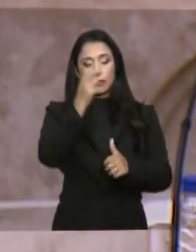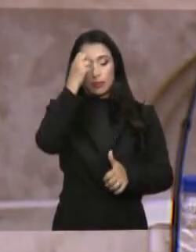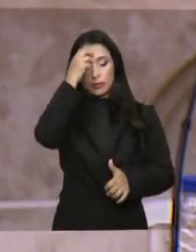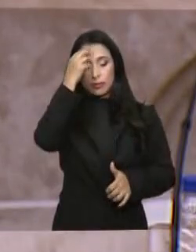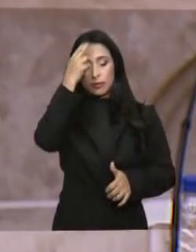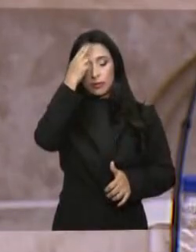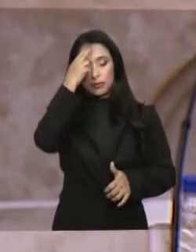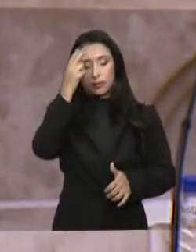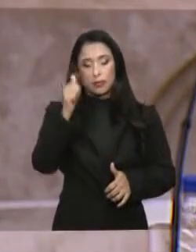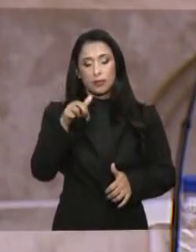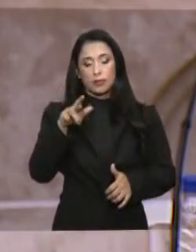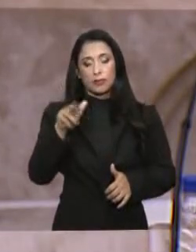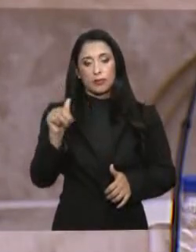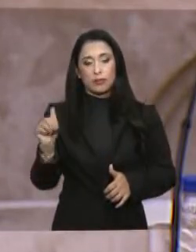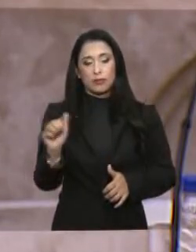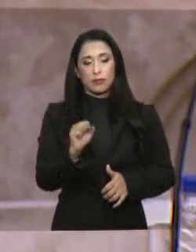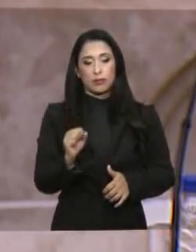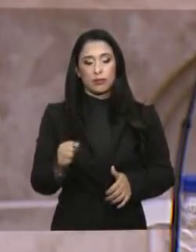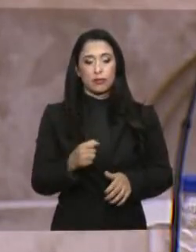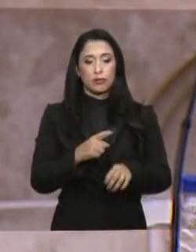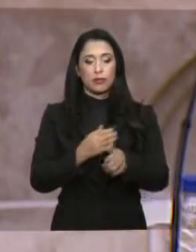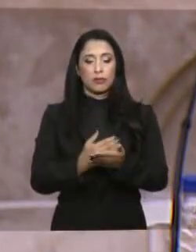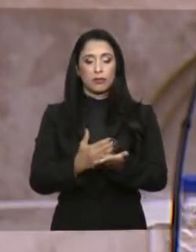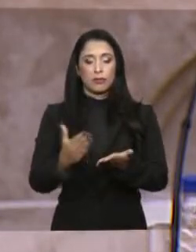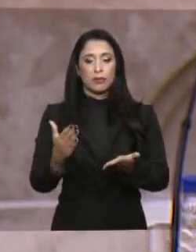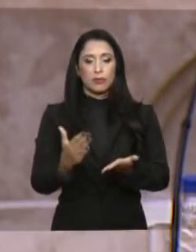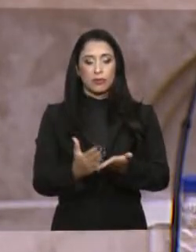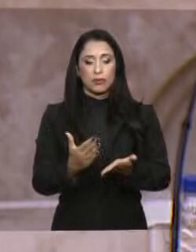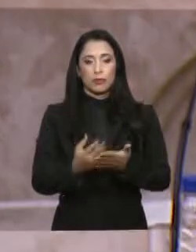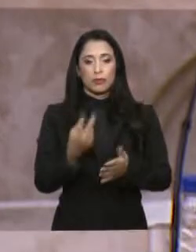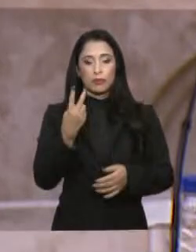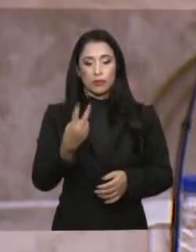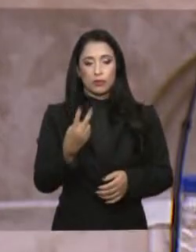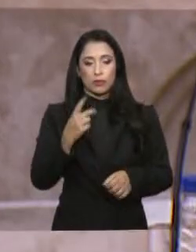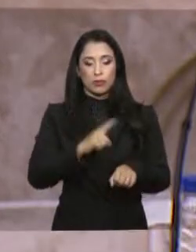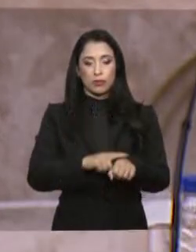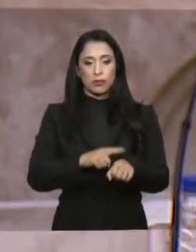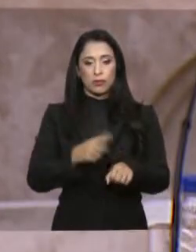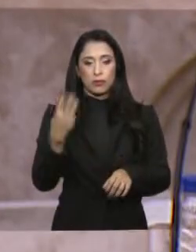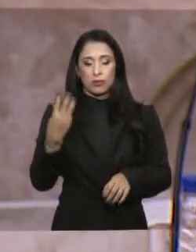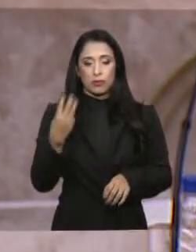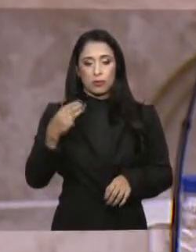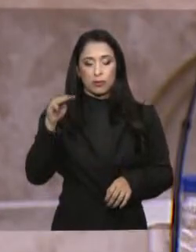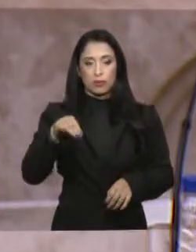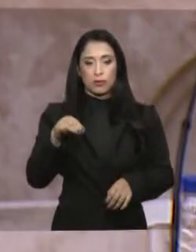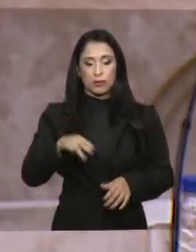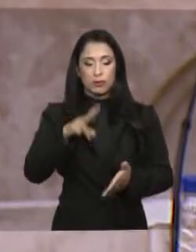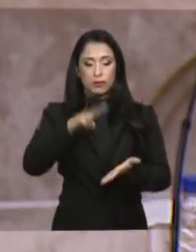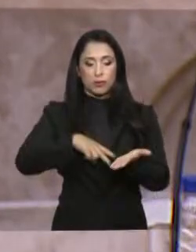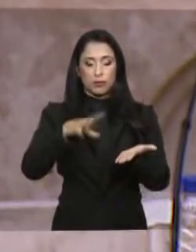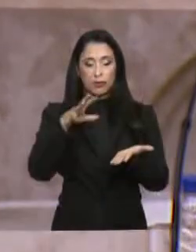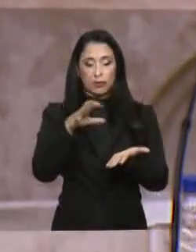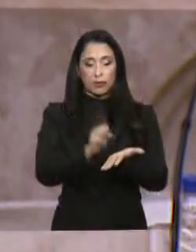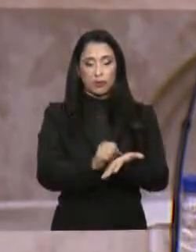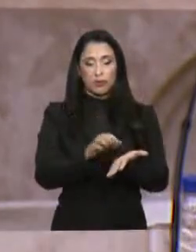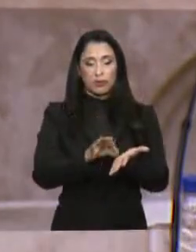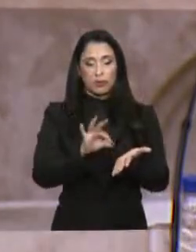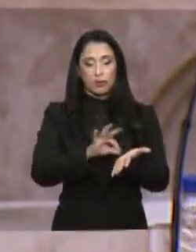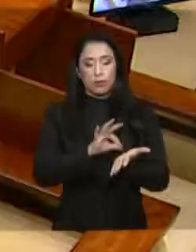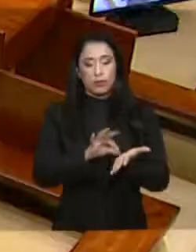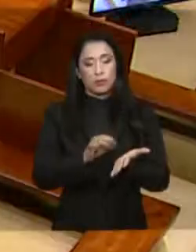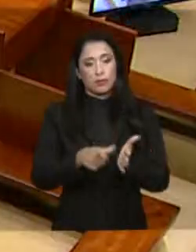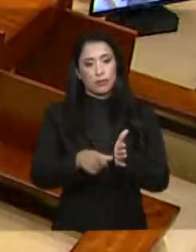Antônio Augusto Brandão de Aras. Abriu-se a sessão às 14 horas e 33 minutos, sendo lida e aprovada a ata da sessão